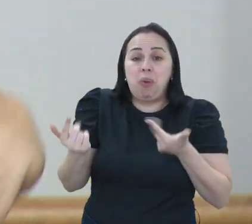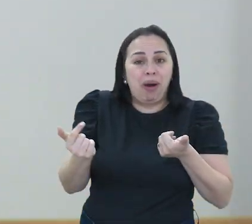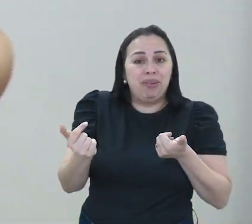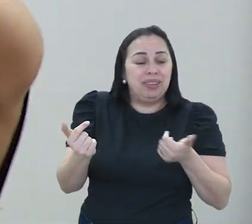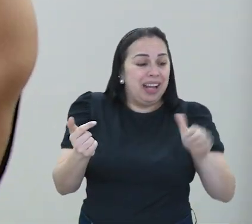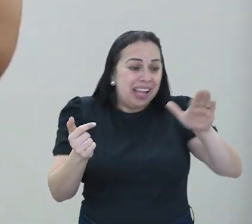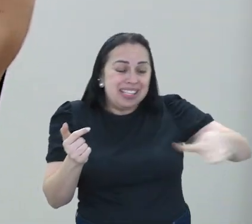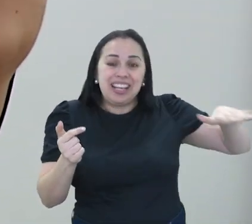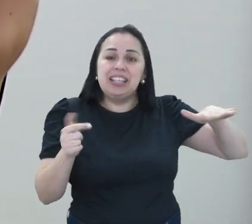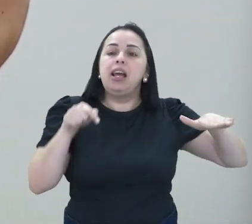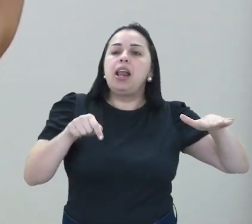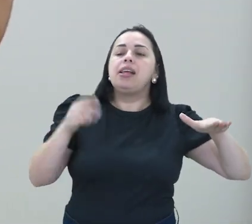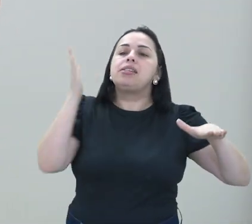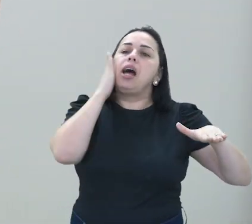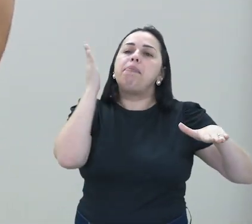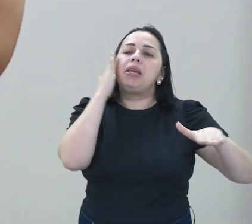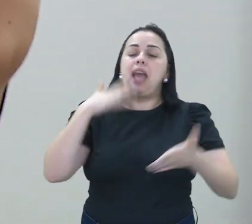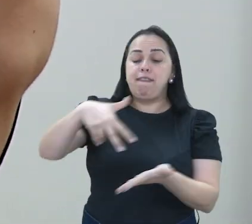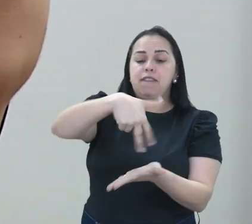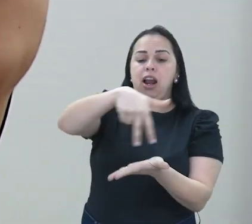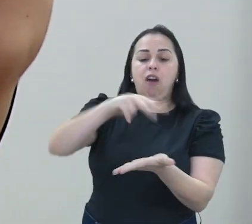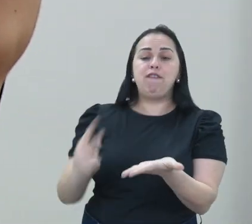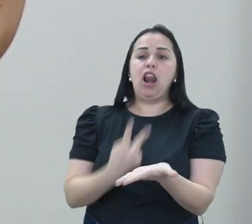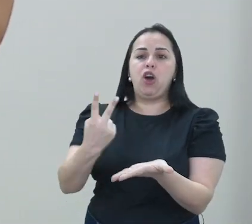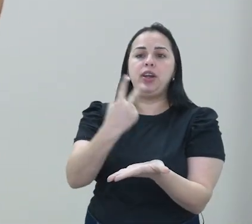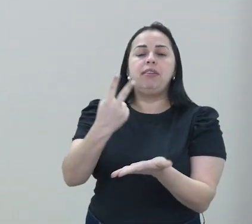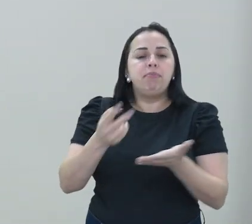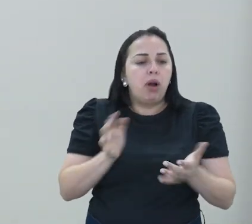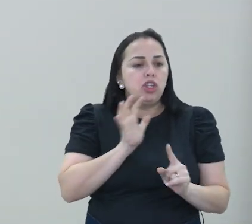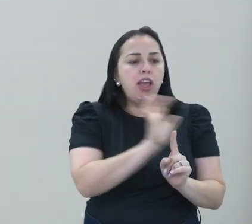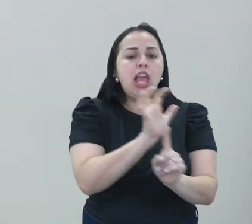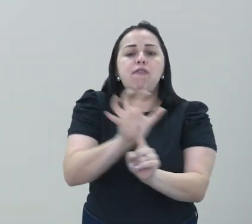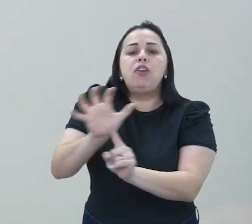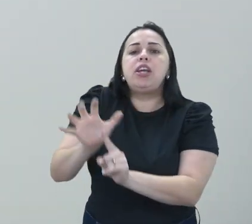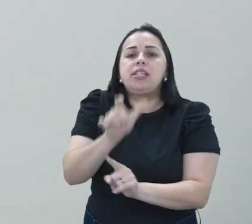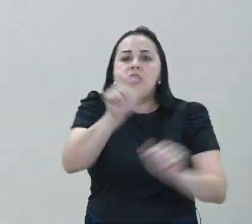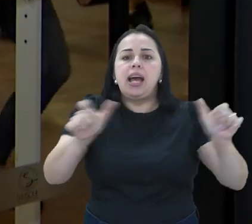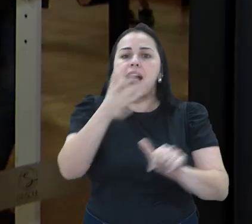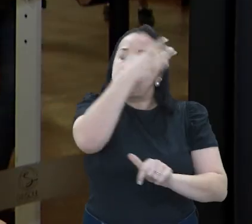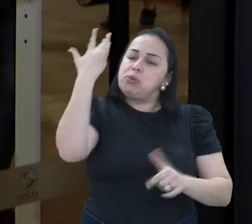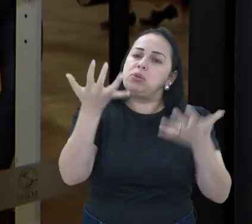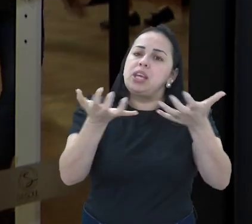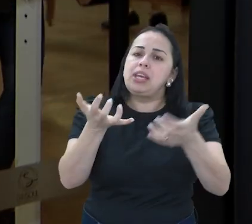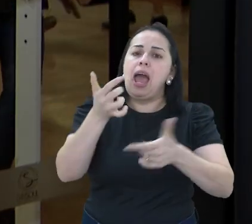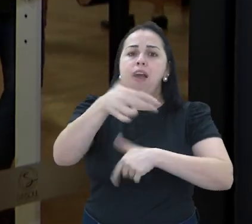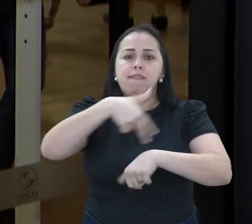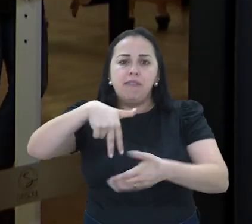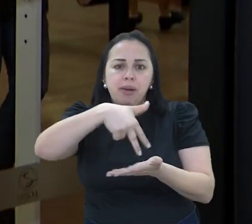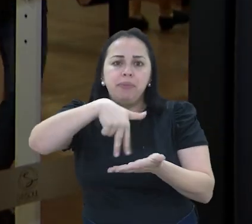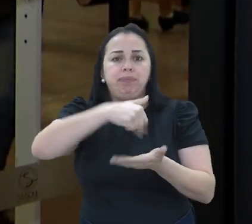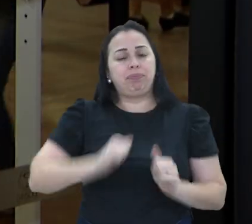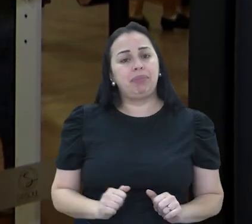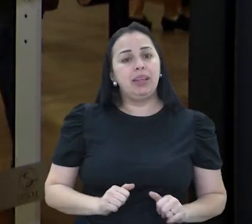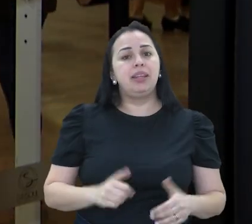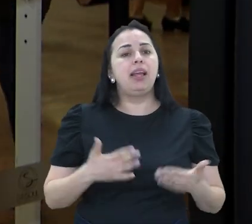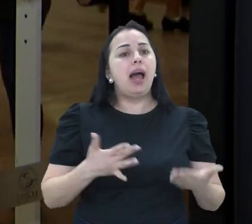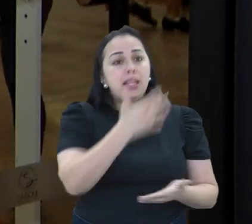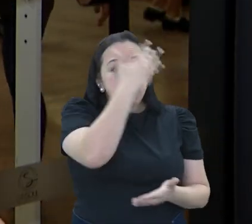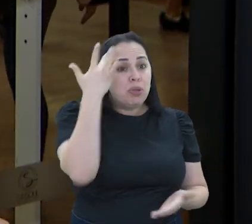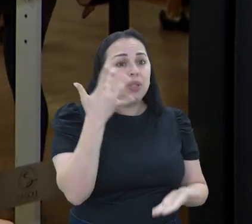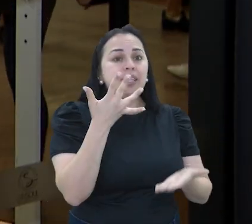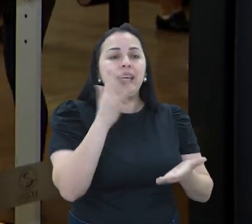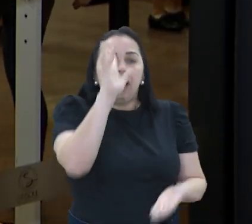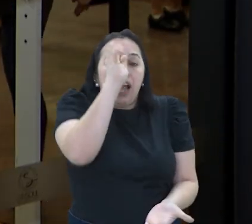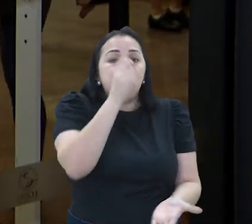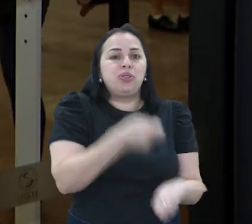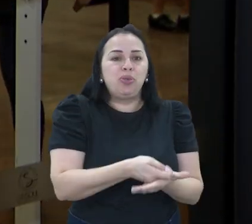sabe o quanto valorizar a dança pode influenciar quem sonha em viver da arte. Tendo esse dia da dança, vai fazer com que